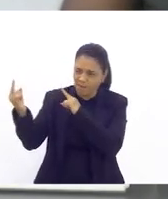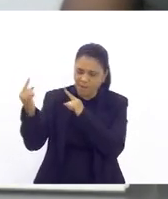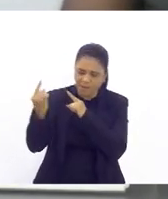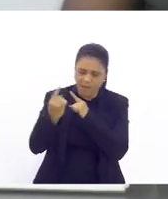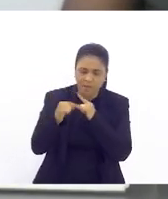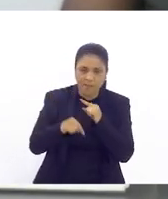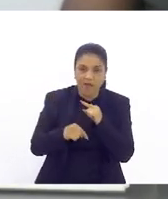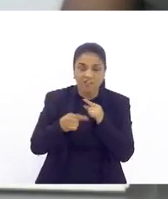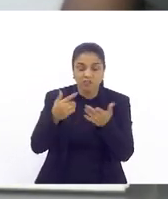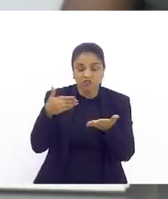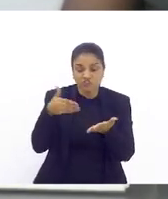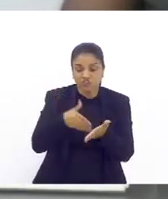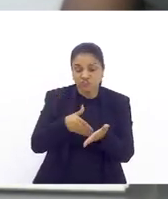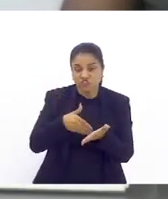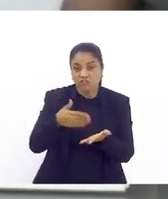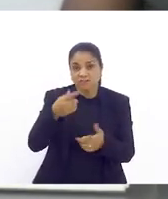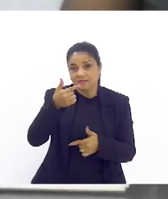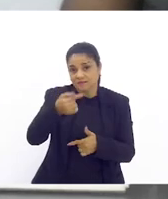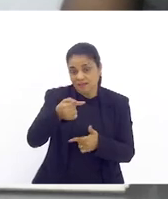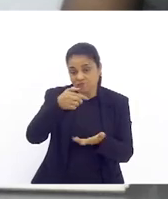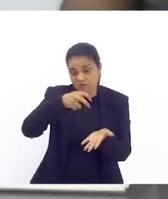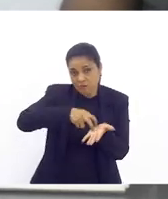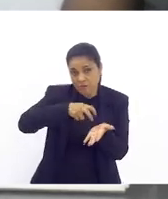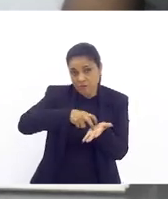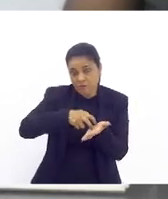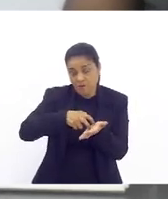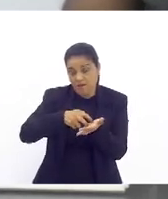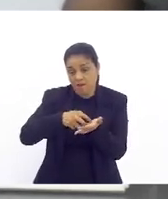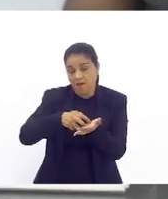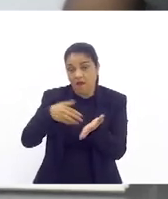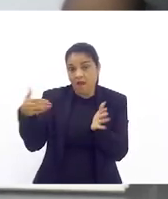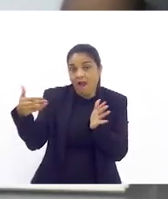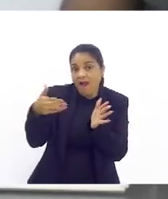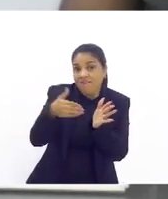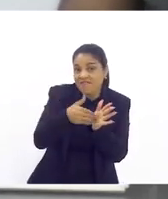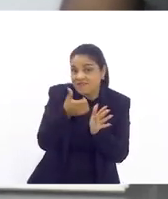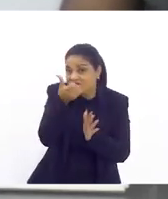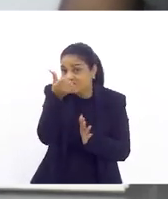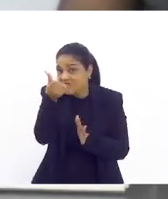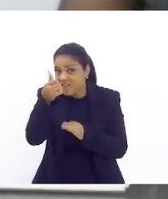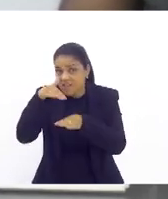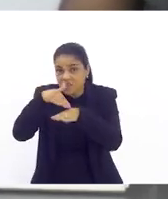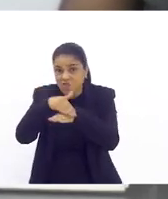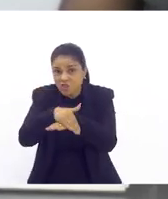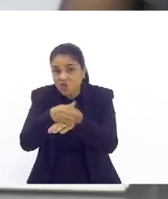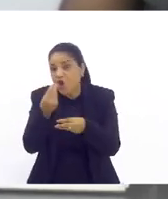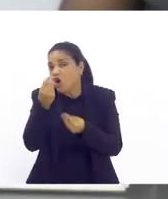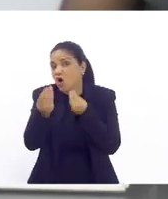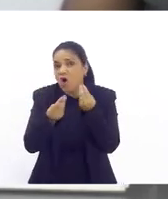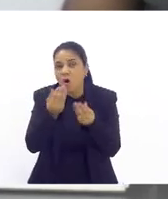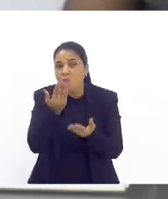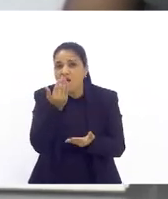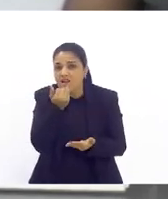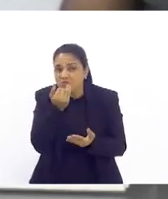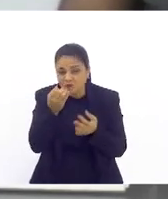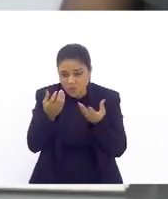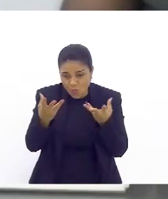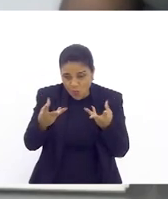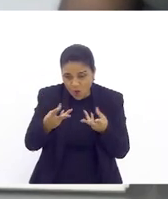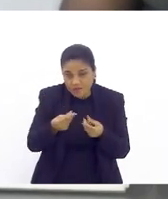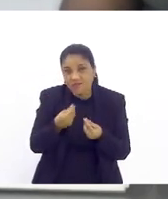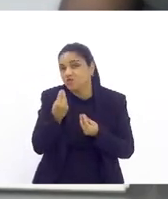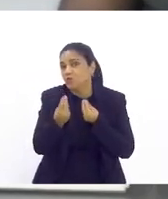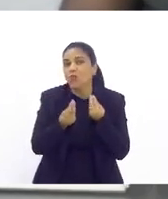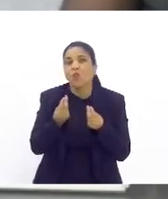vão terminar muitas vezes às 6 horas da noite quer dizer isso daí é sem Alimentação adequada é